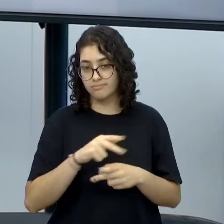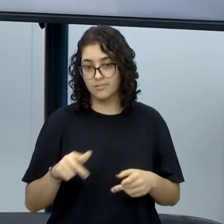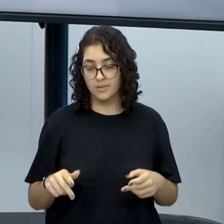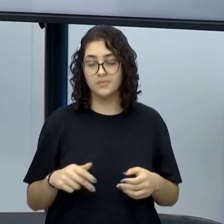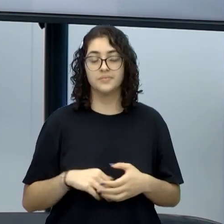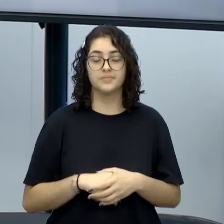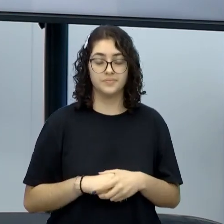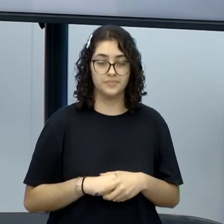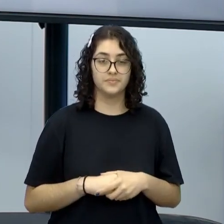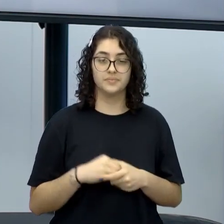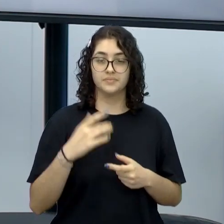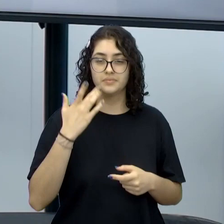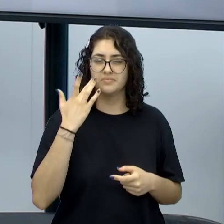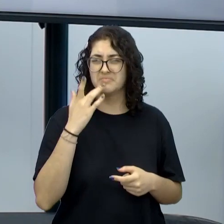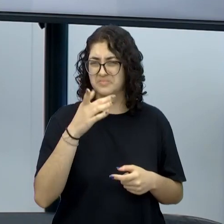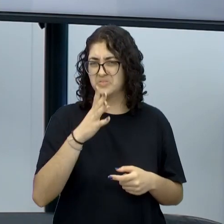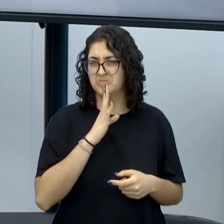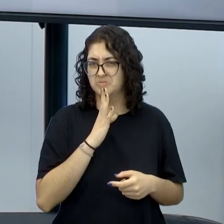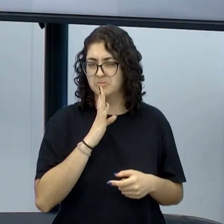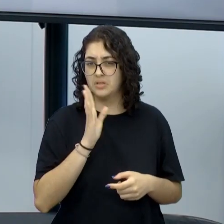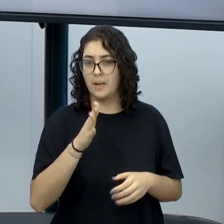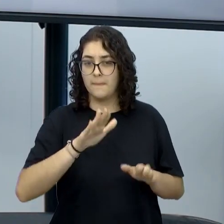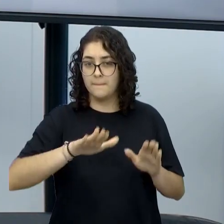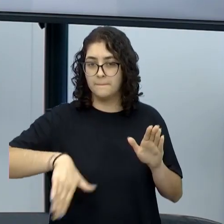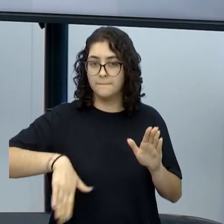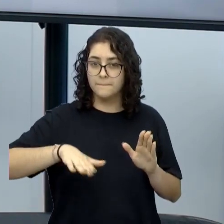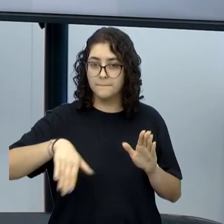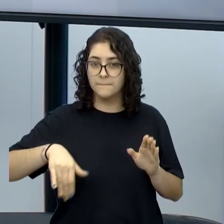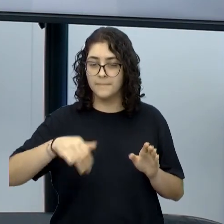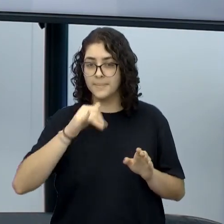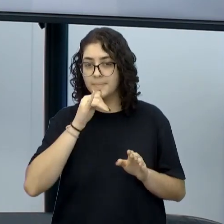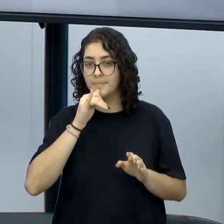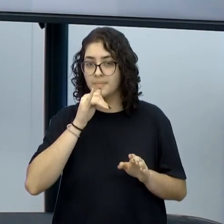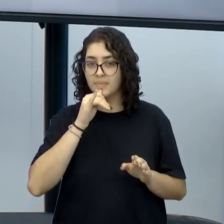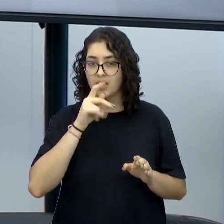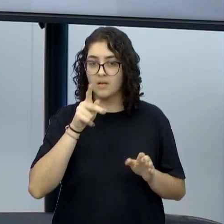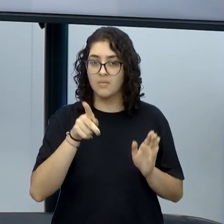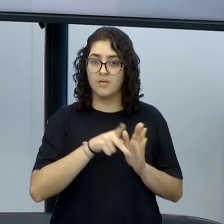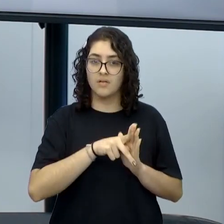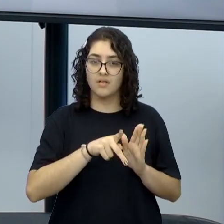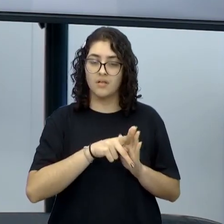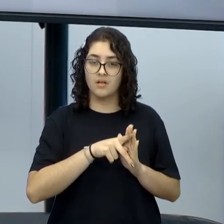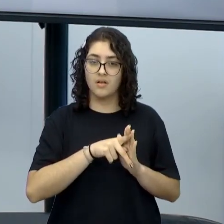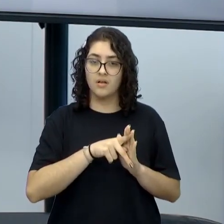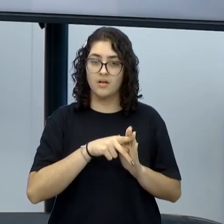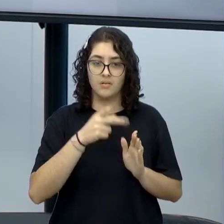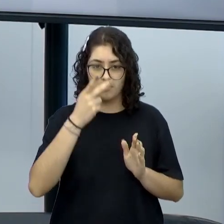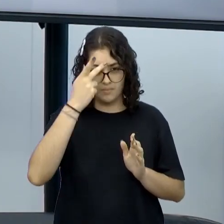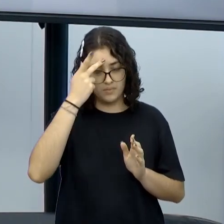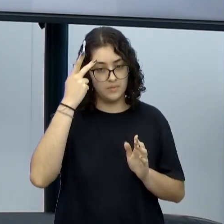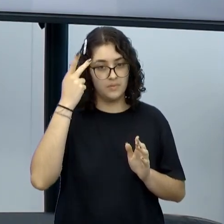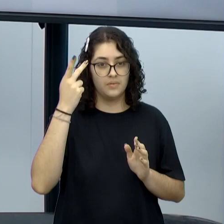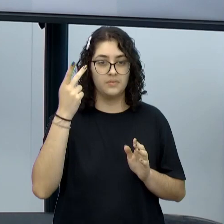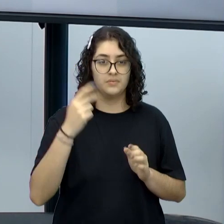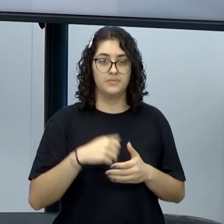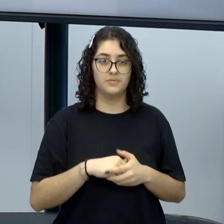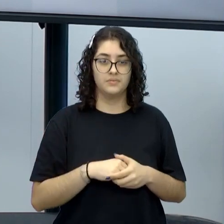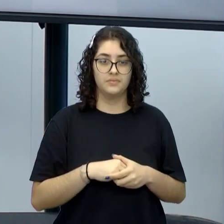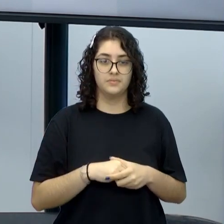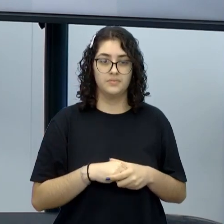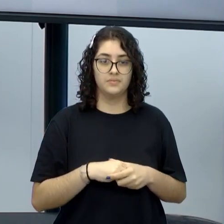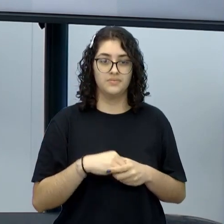que, eu não sei se vocês já viram em praia, quando você tem correntes muito específicas, e aí a galera